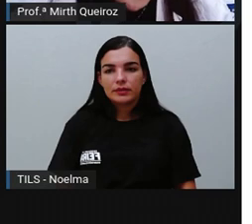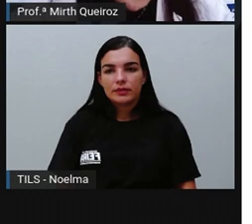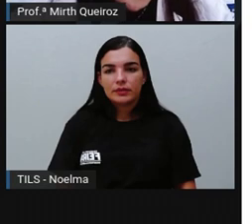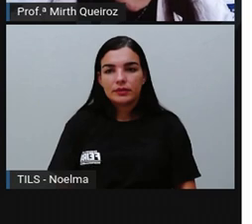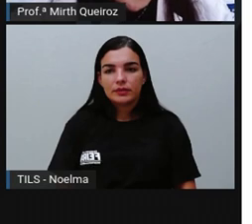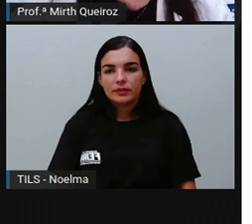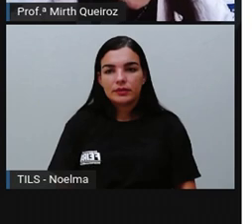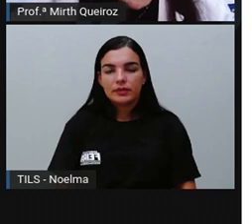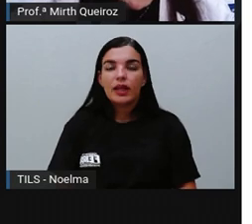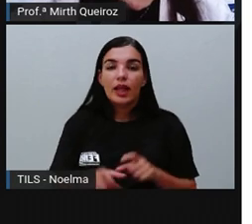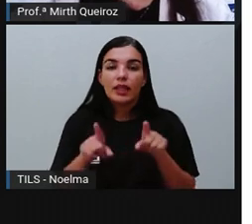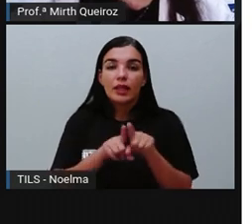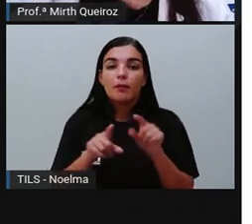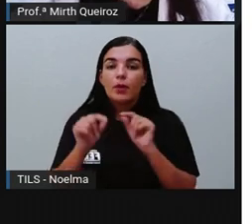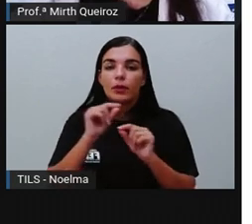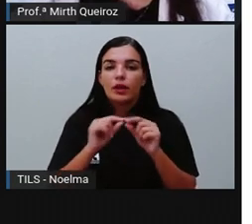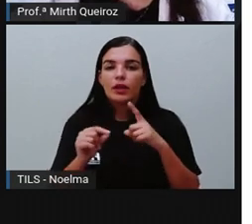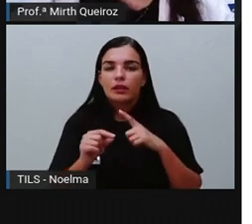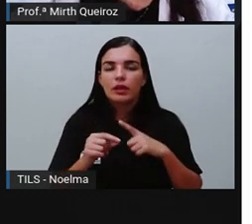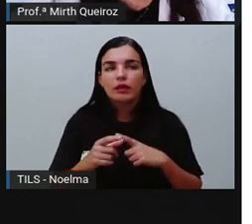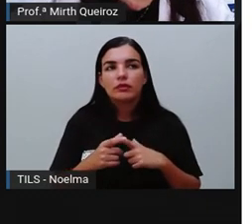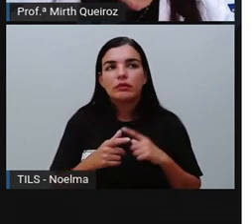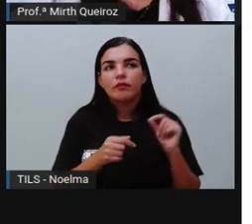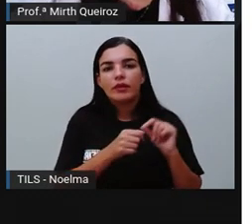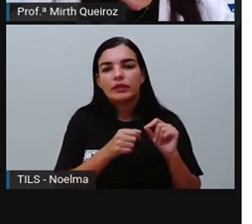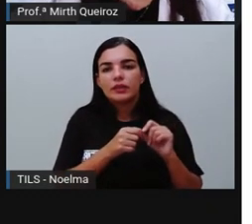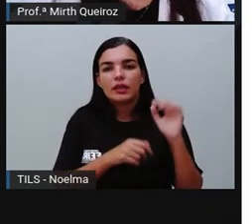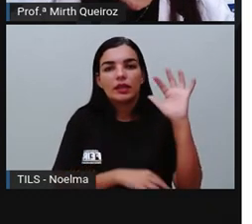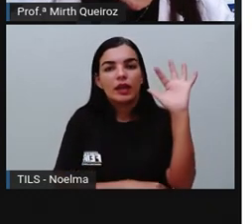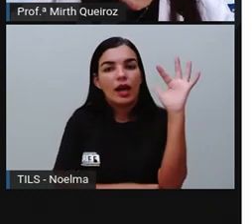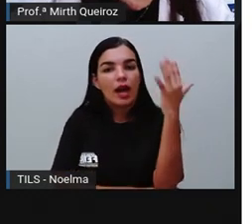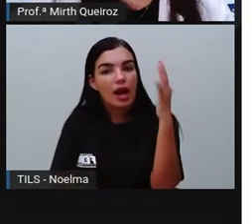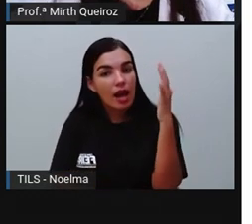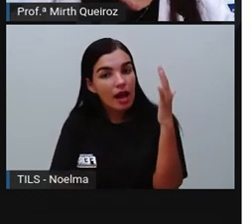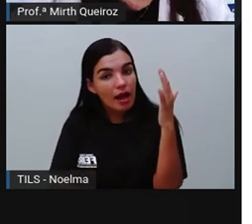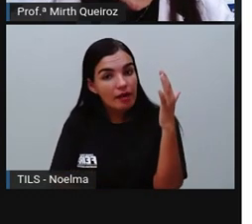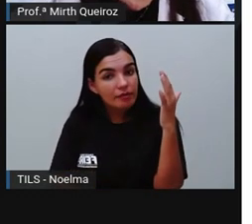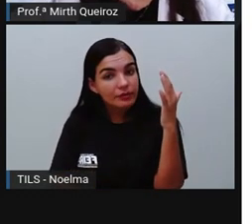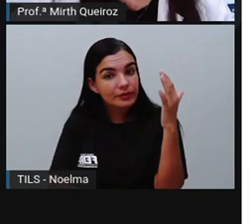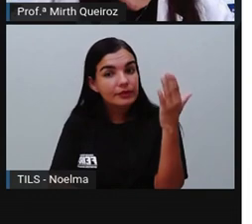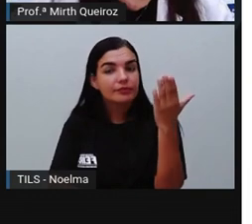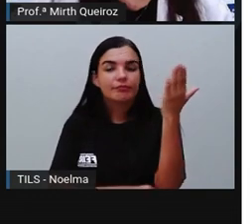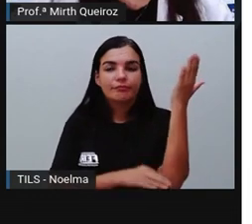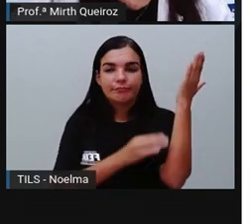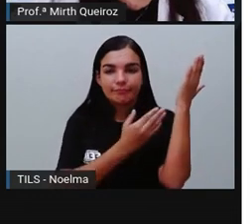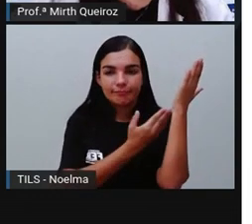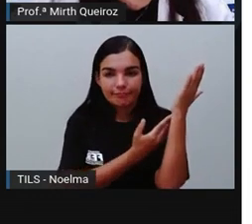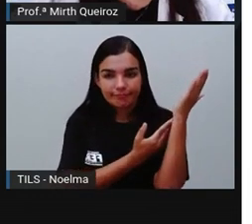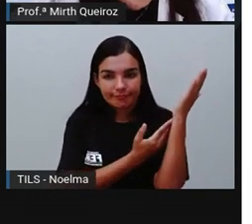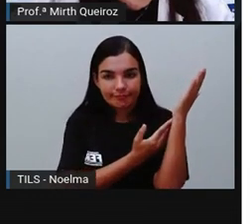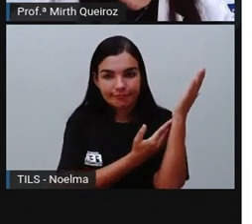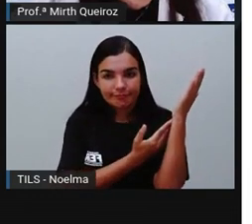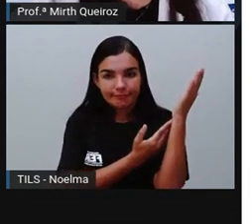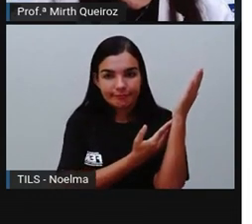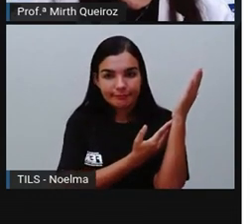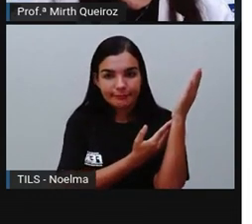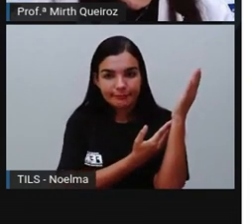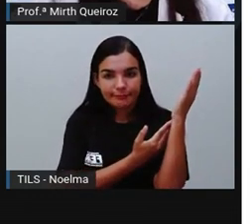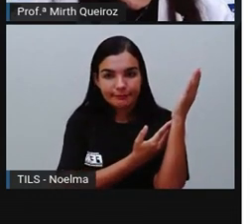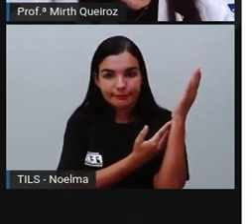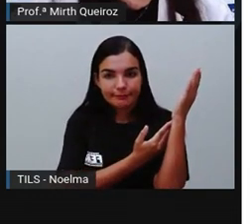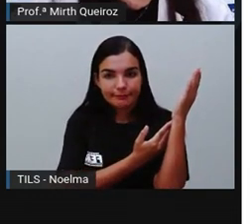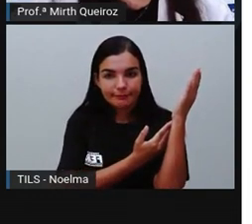essas combinações? Através da árvore de possibilidades, né? Nós temos